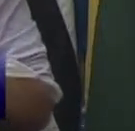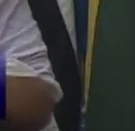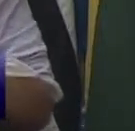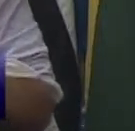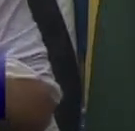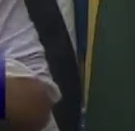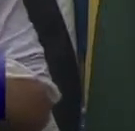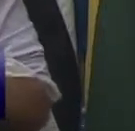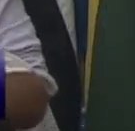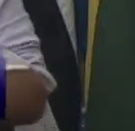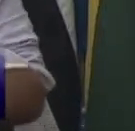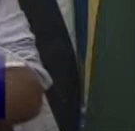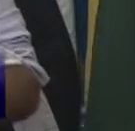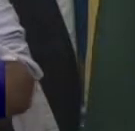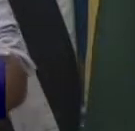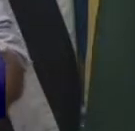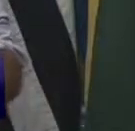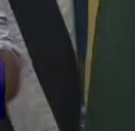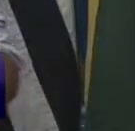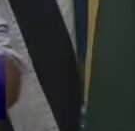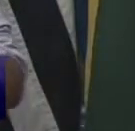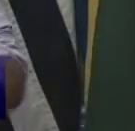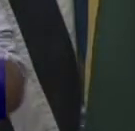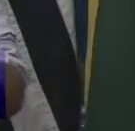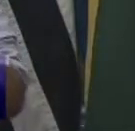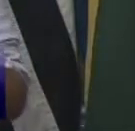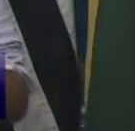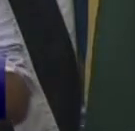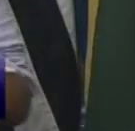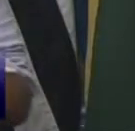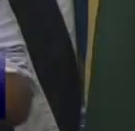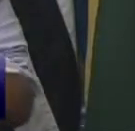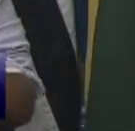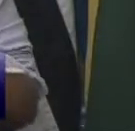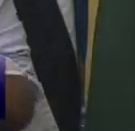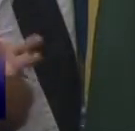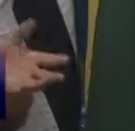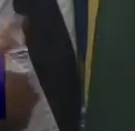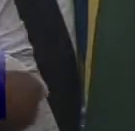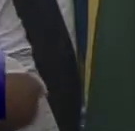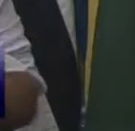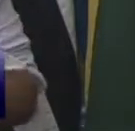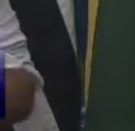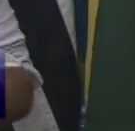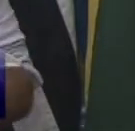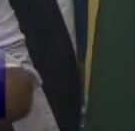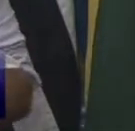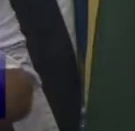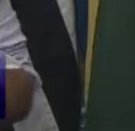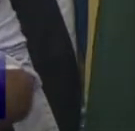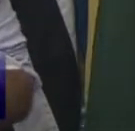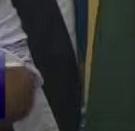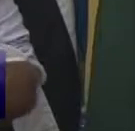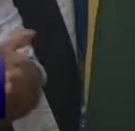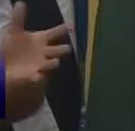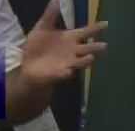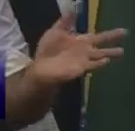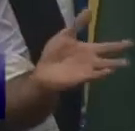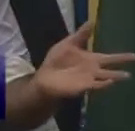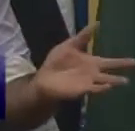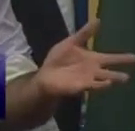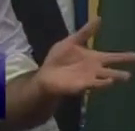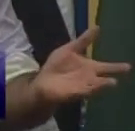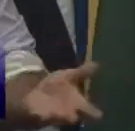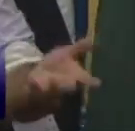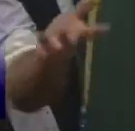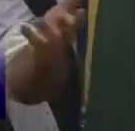a cada dia e a cada ano. Aqui no Piratininga, por exemplo, eu jogo de sábado e domingo. Não tem mais